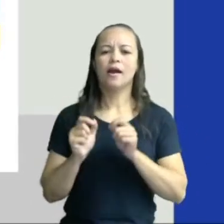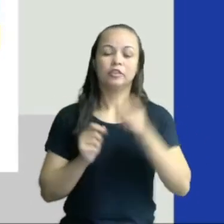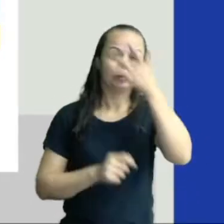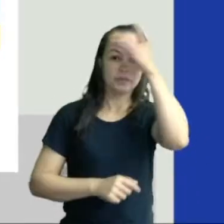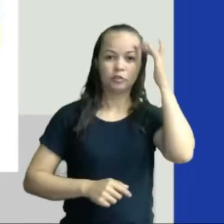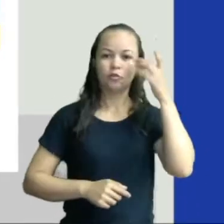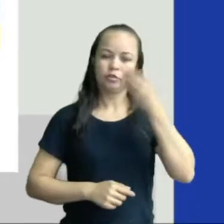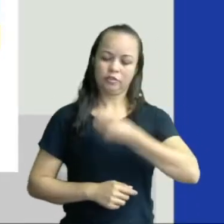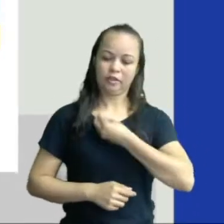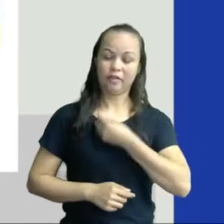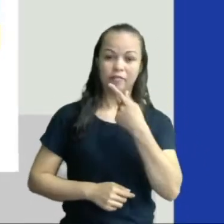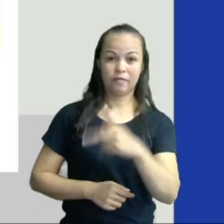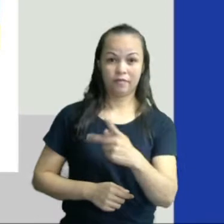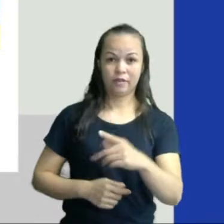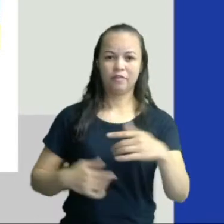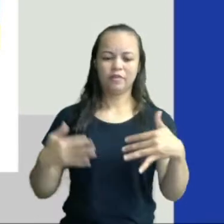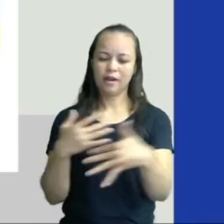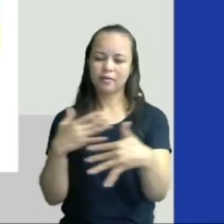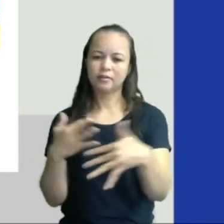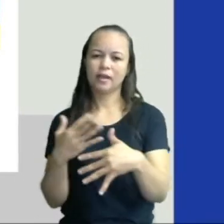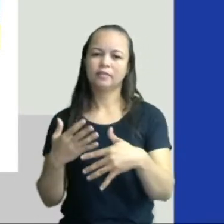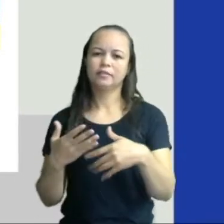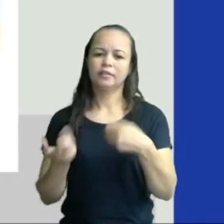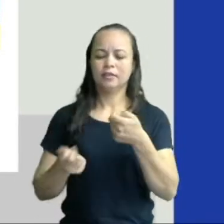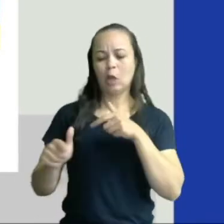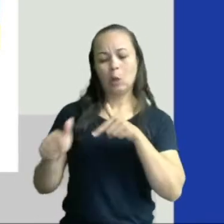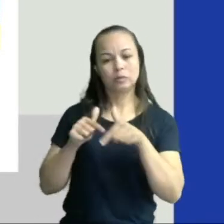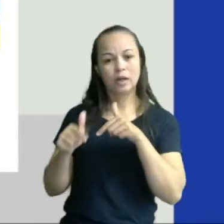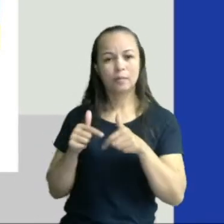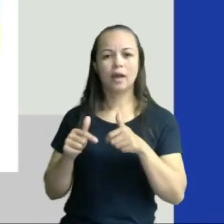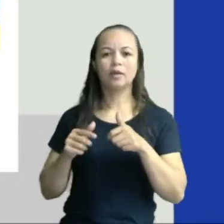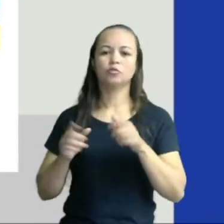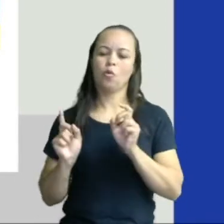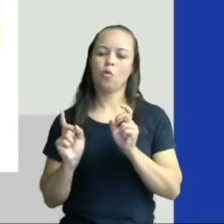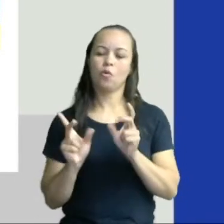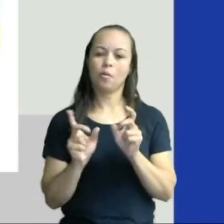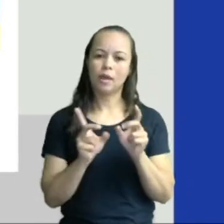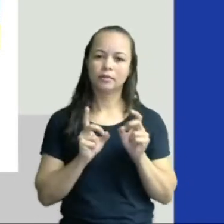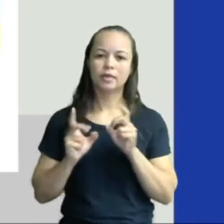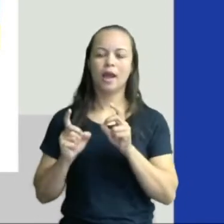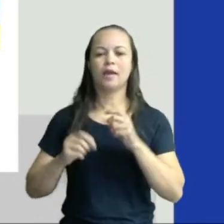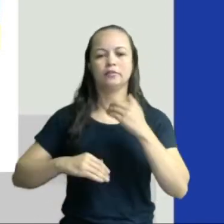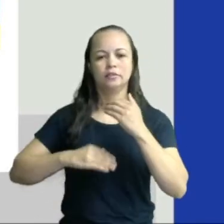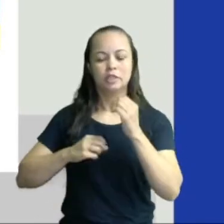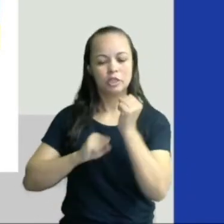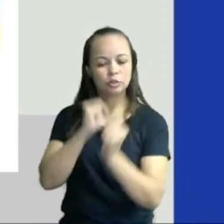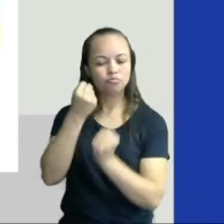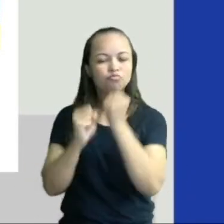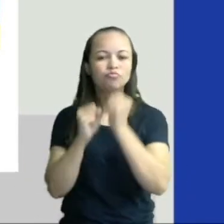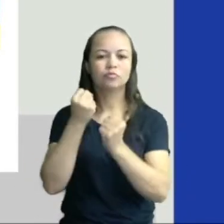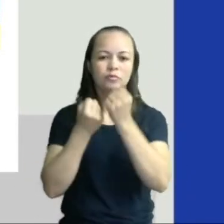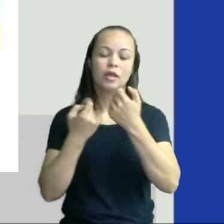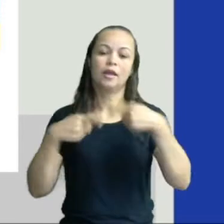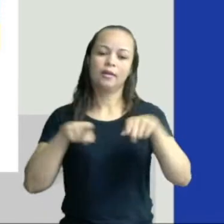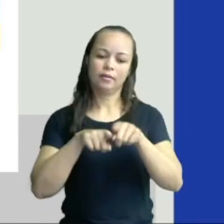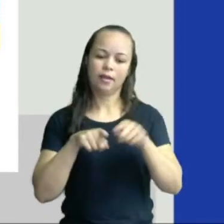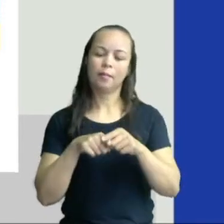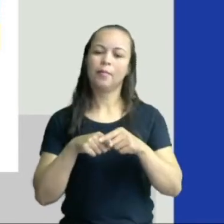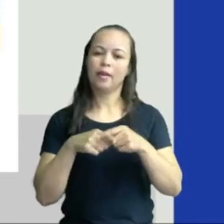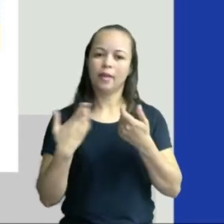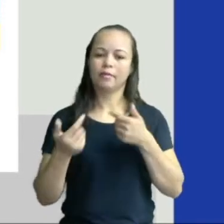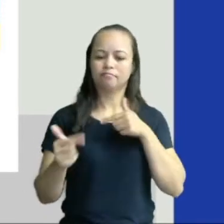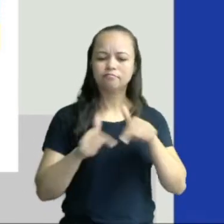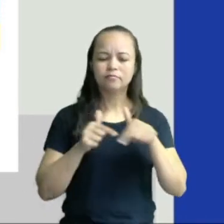que vivem na cidade se dedicam em geral às atividades comerciais e industriais e também à prestação de